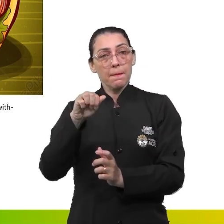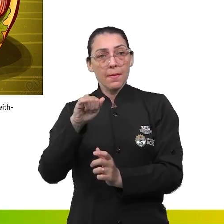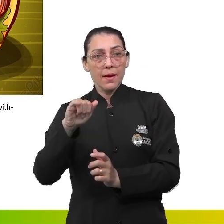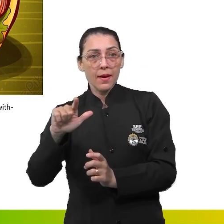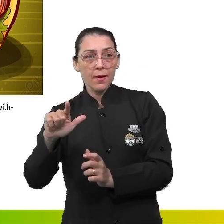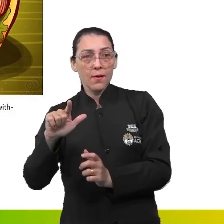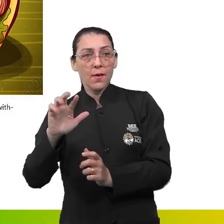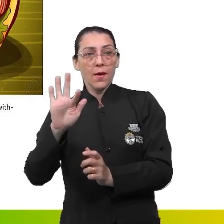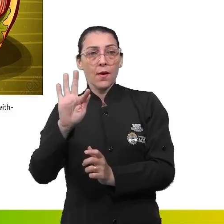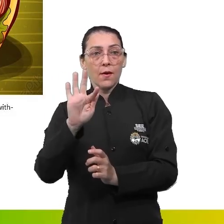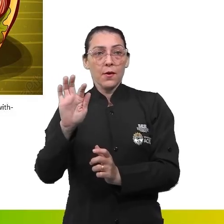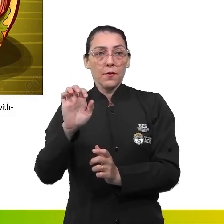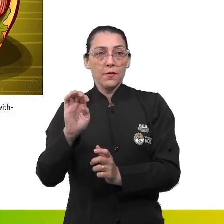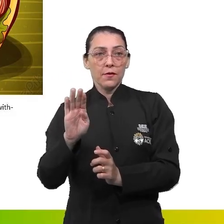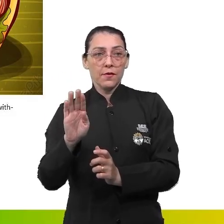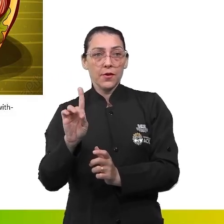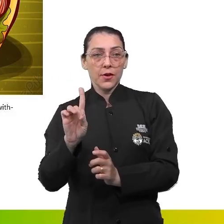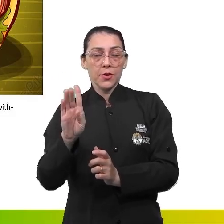e-mail,